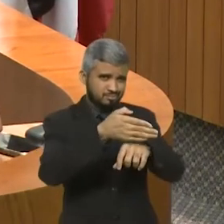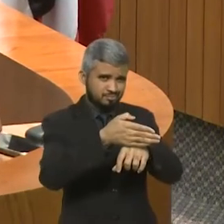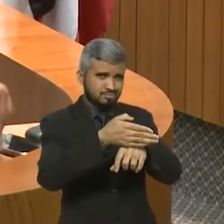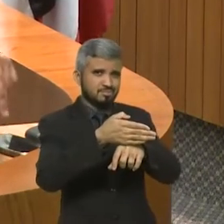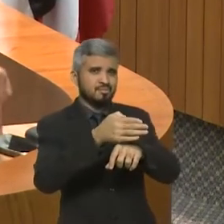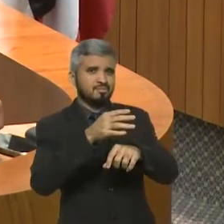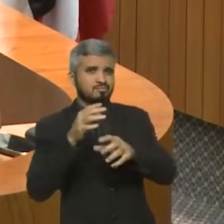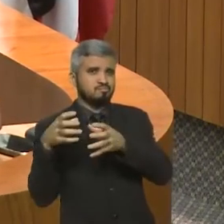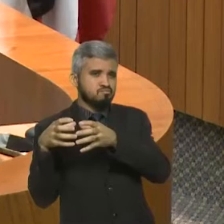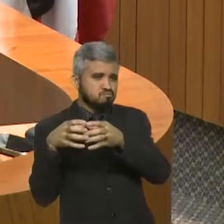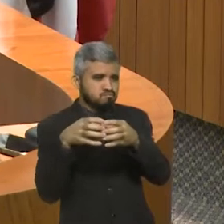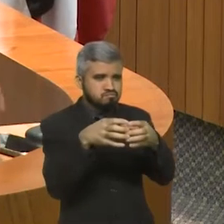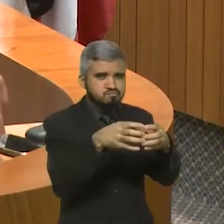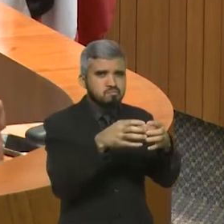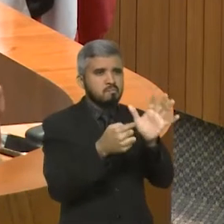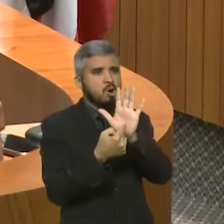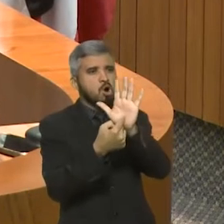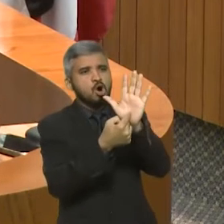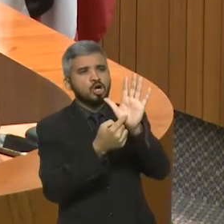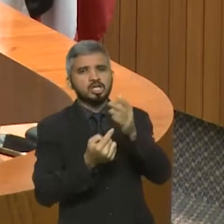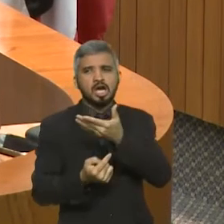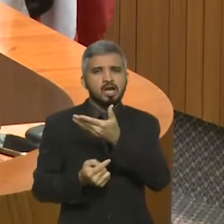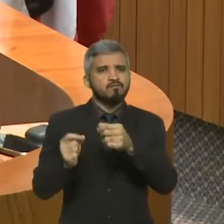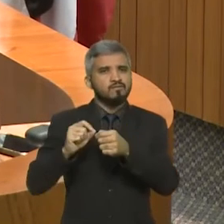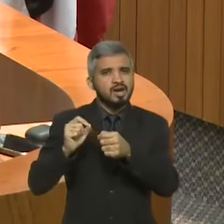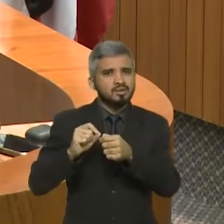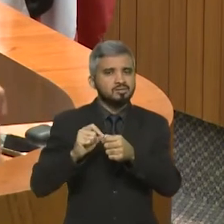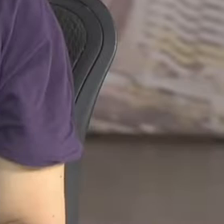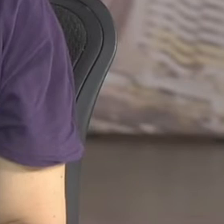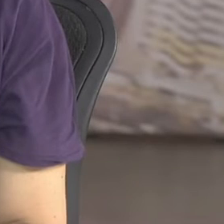tem conhecimento, tem sabedoria do nosso trabalho.